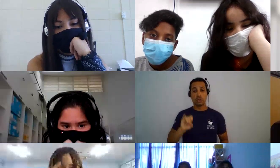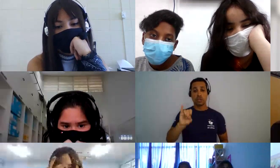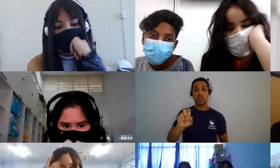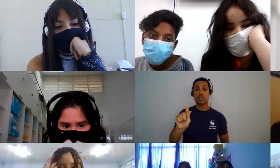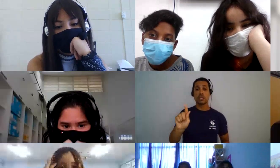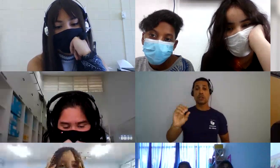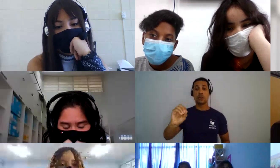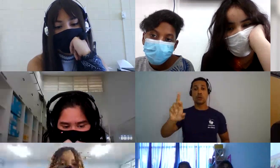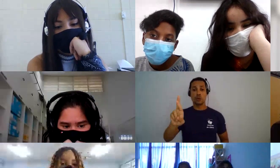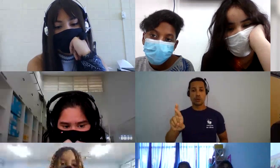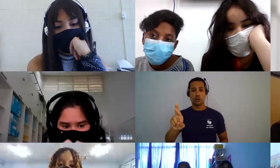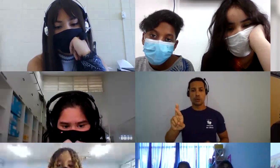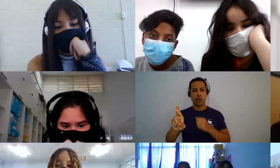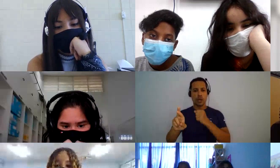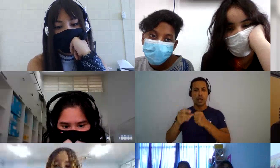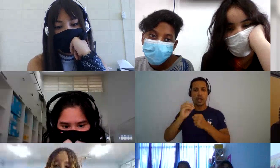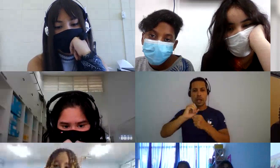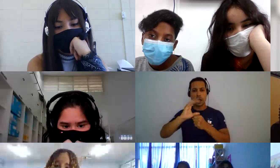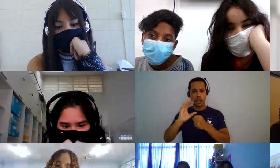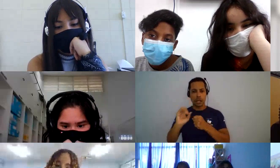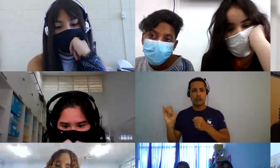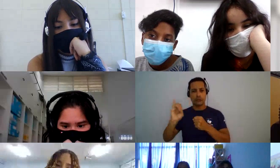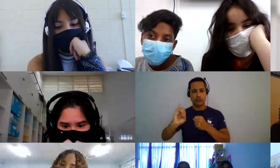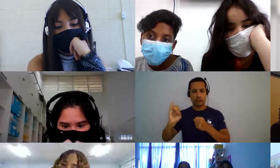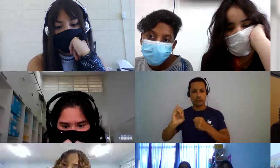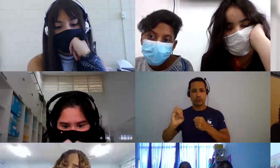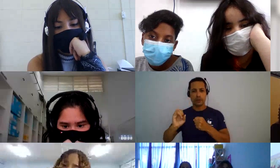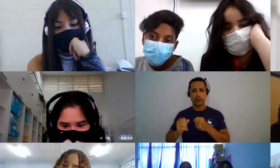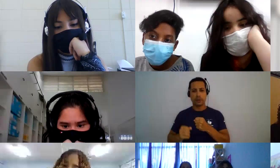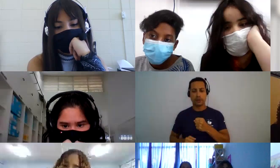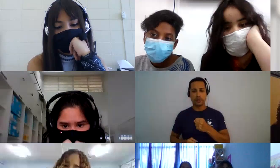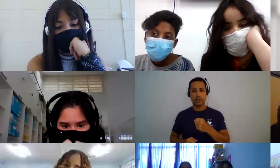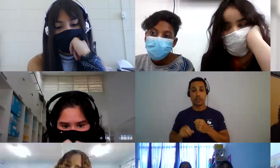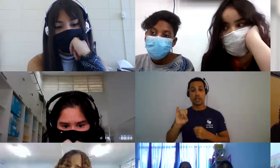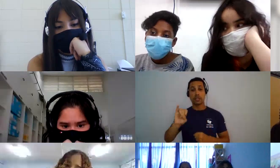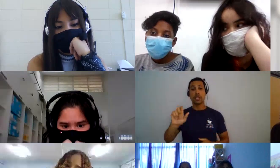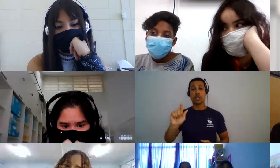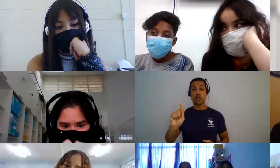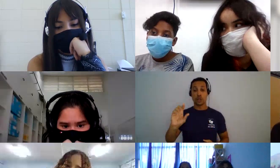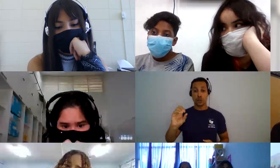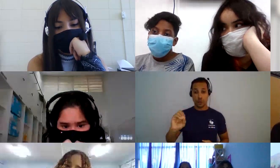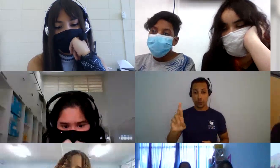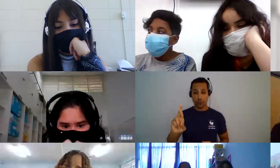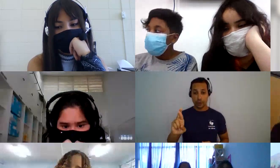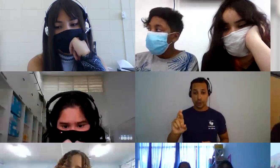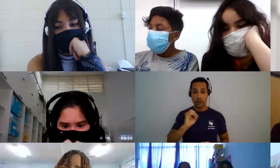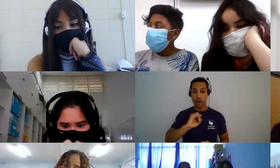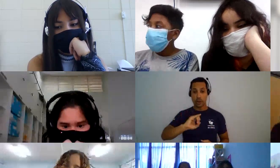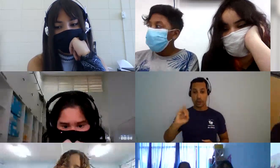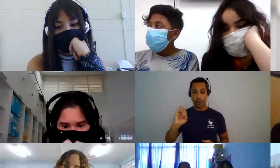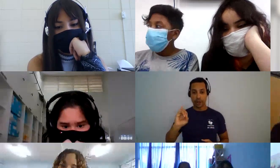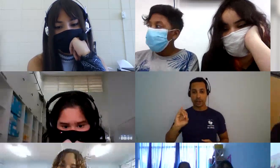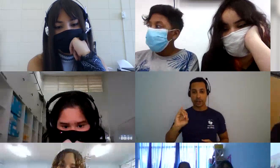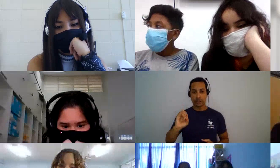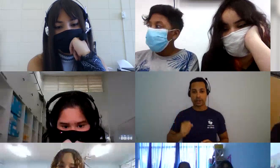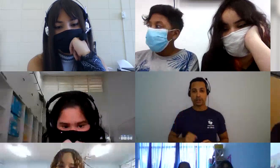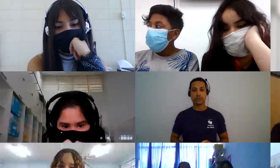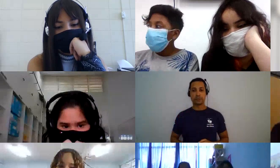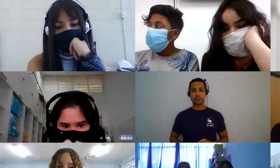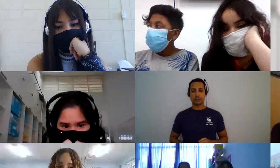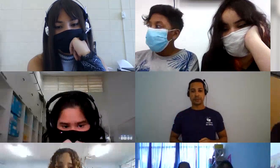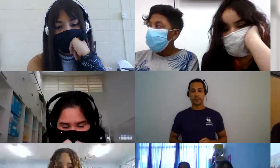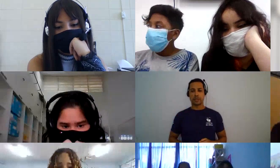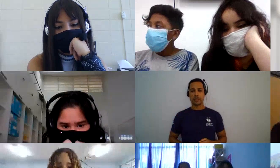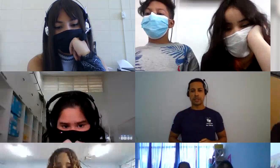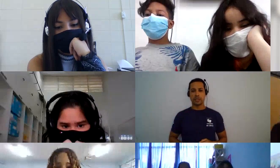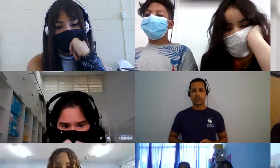Igor, Igor, abre o microfone, fala oi para mim. Igor, fala oi. Oi. Igor, oi. Você sabe o